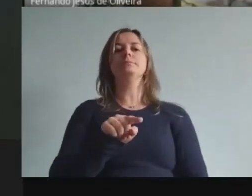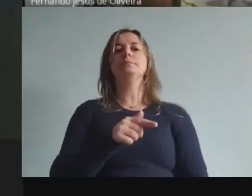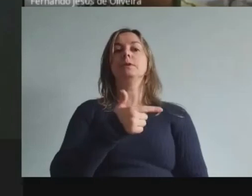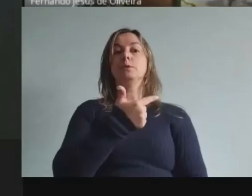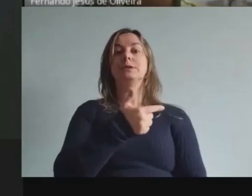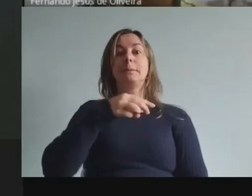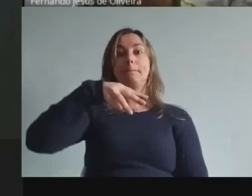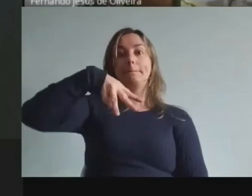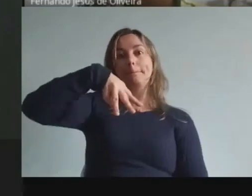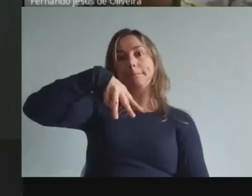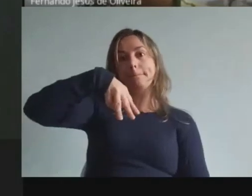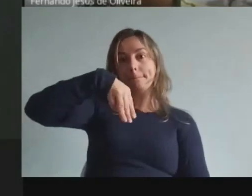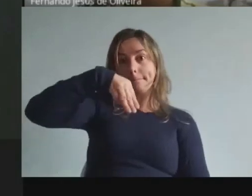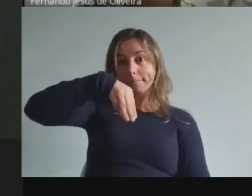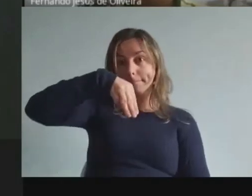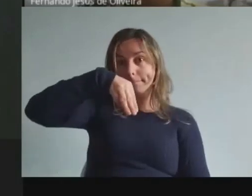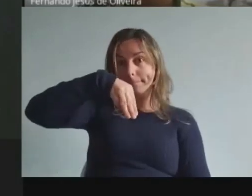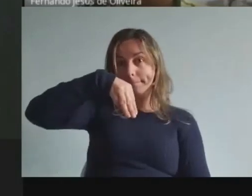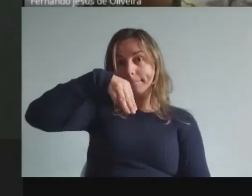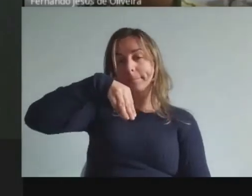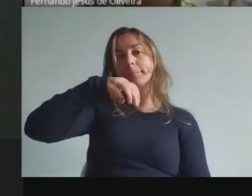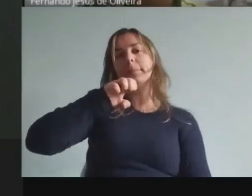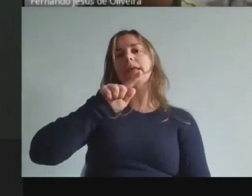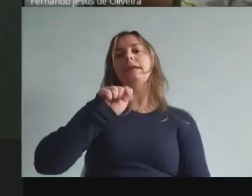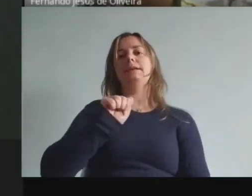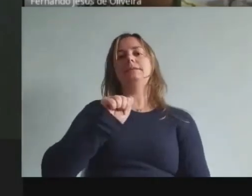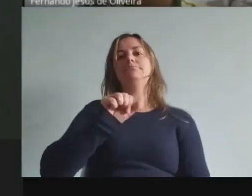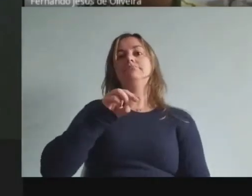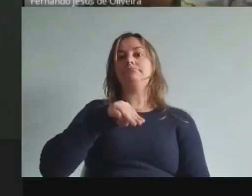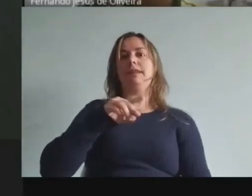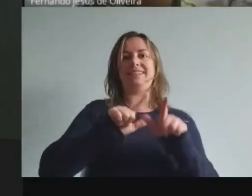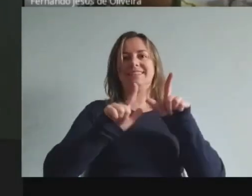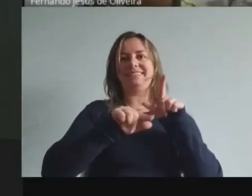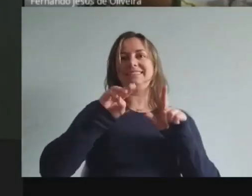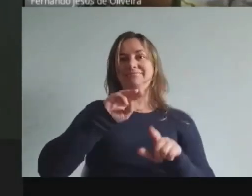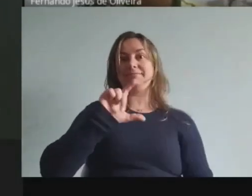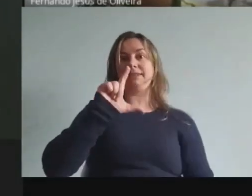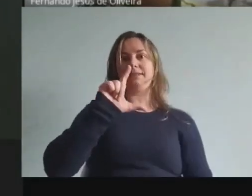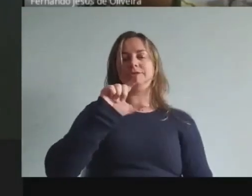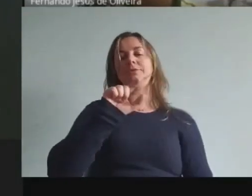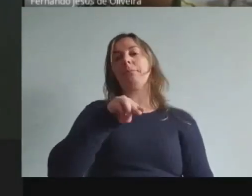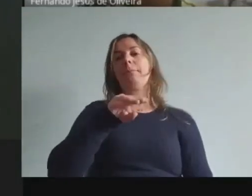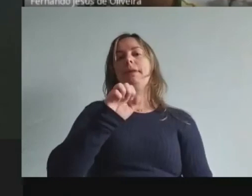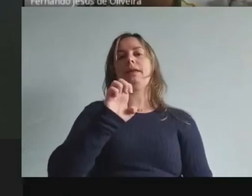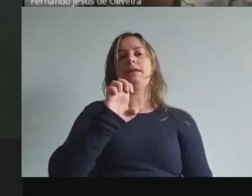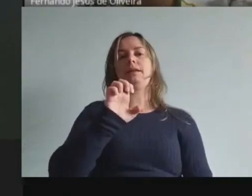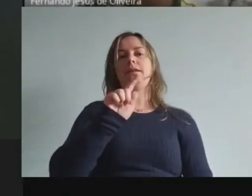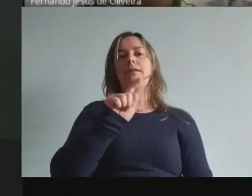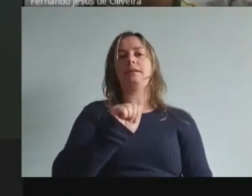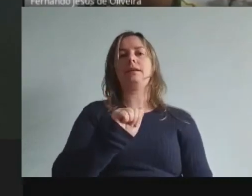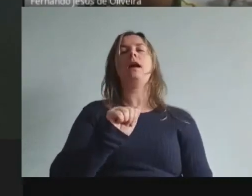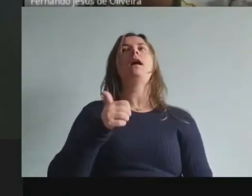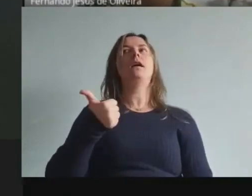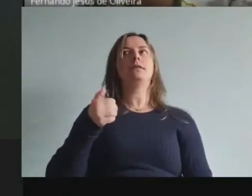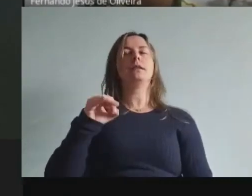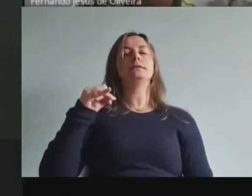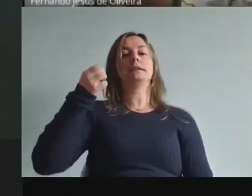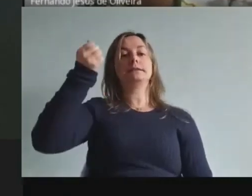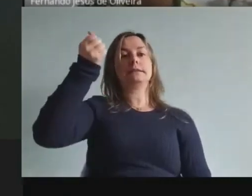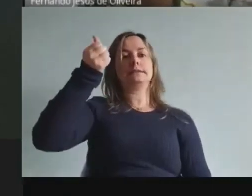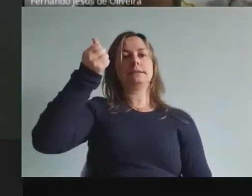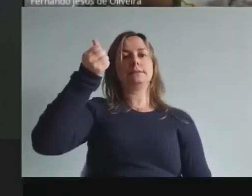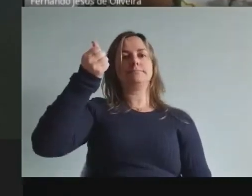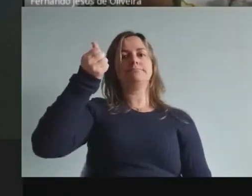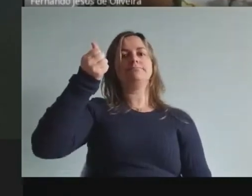2 megahertz, né? Mega de 10 a sexta, né? 10 a